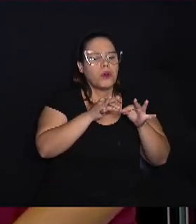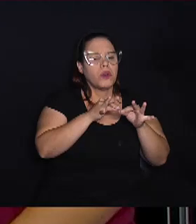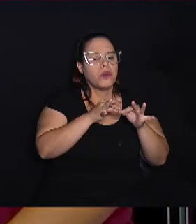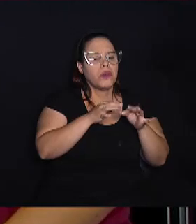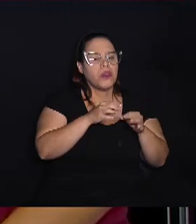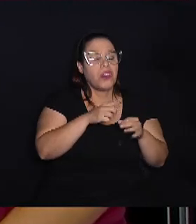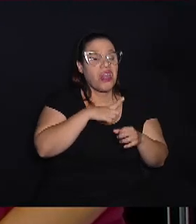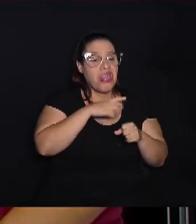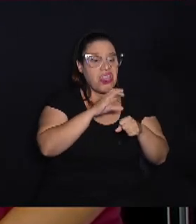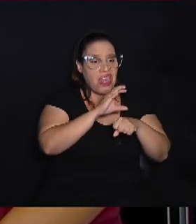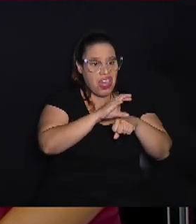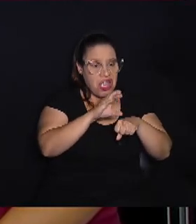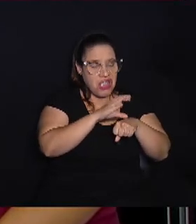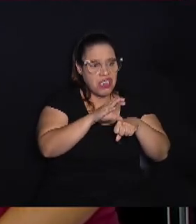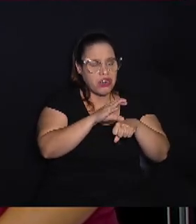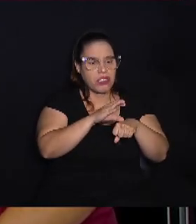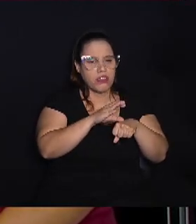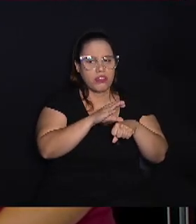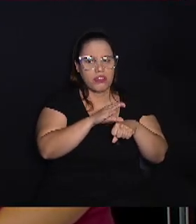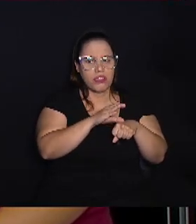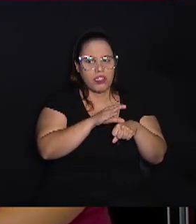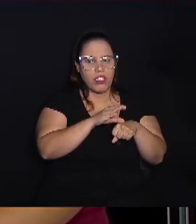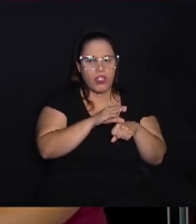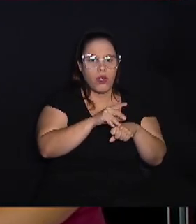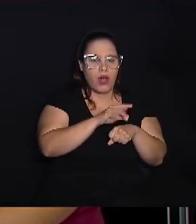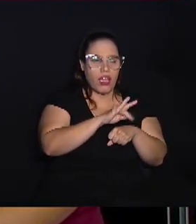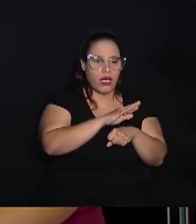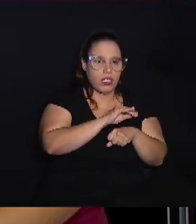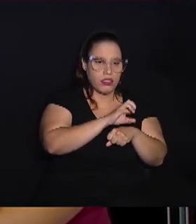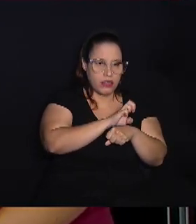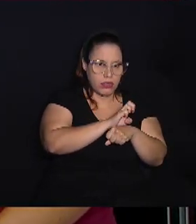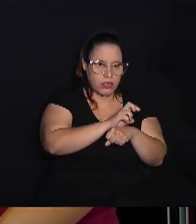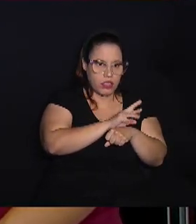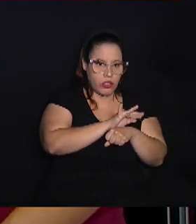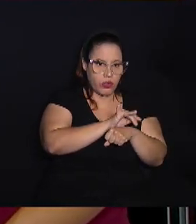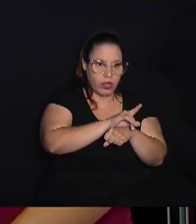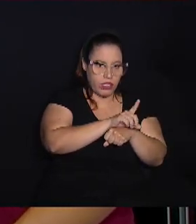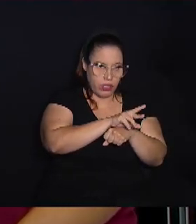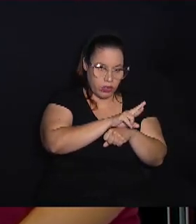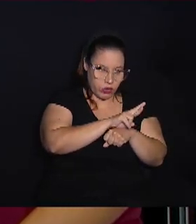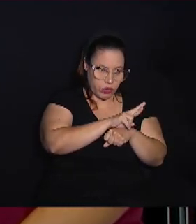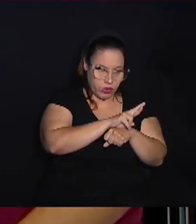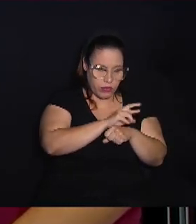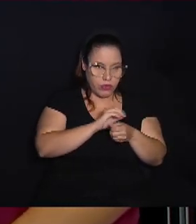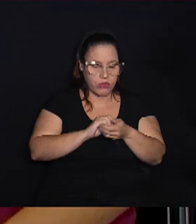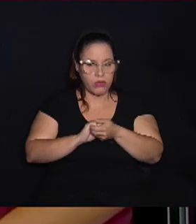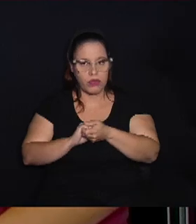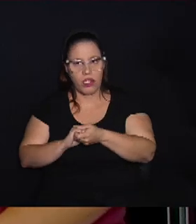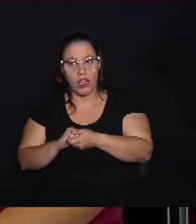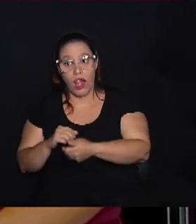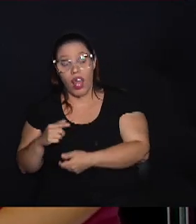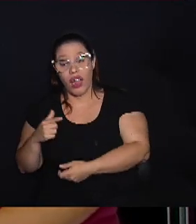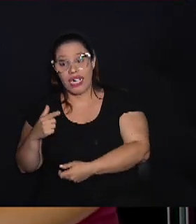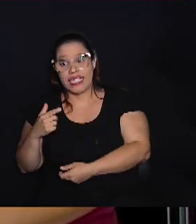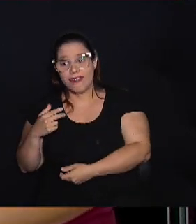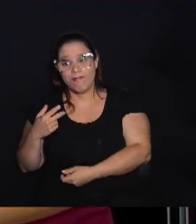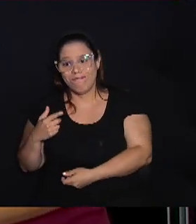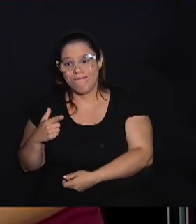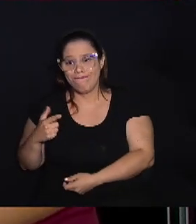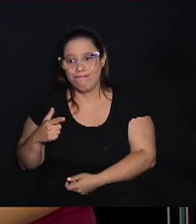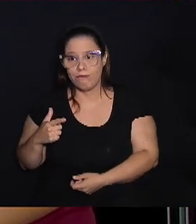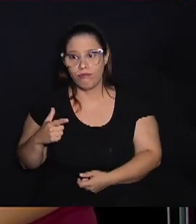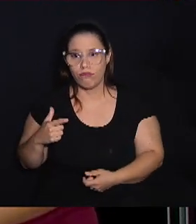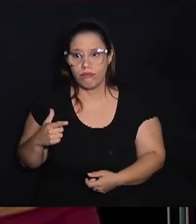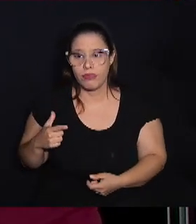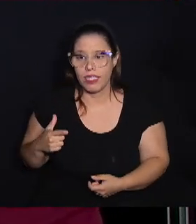curso para quem quer se tornar uma arte educadora? Como que é? Eu creio que não tem um curso específico para ser